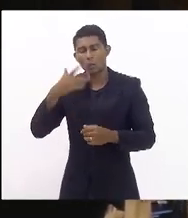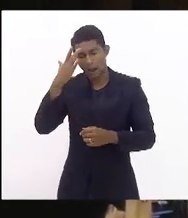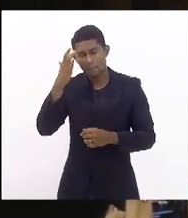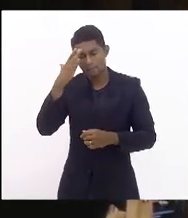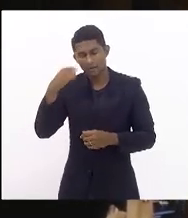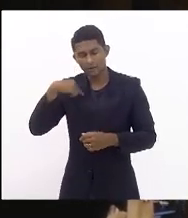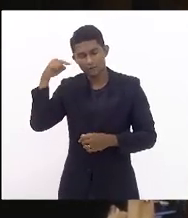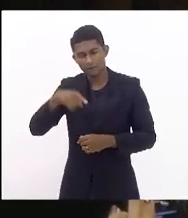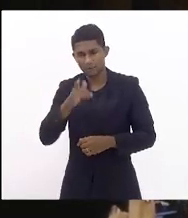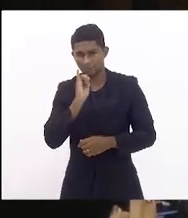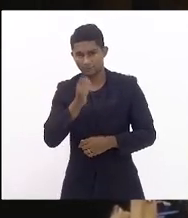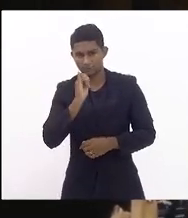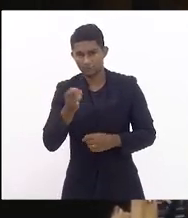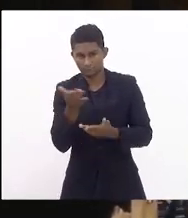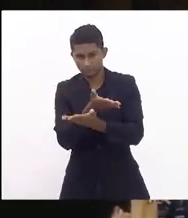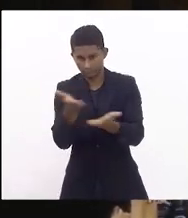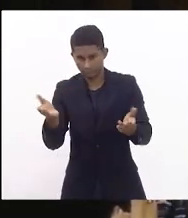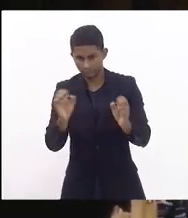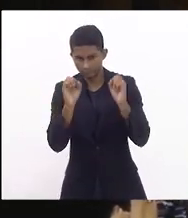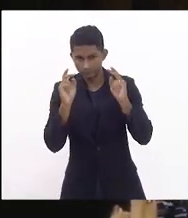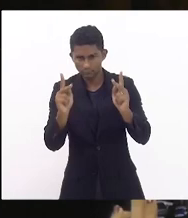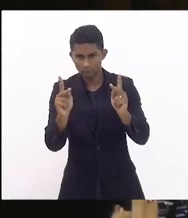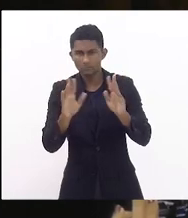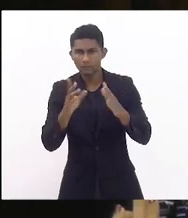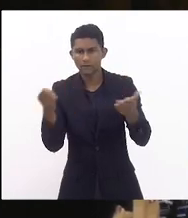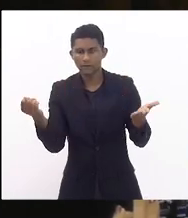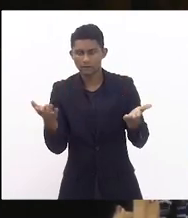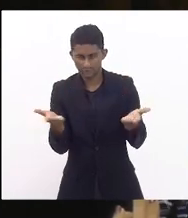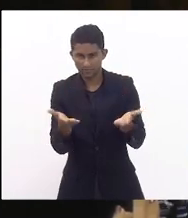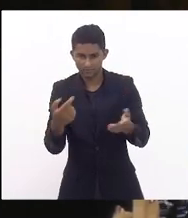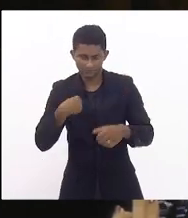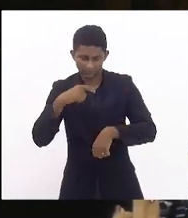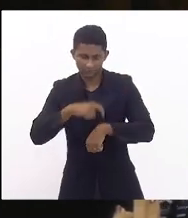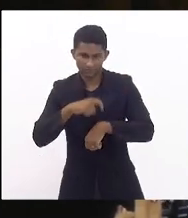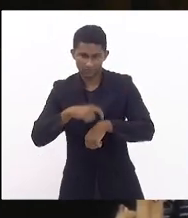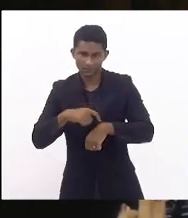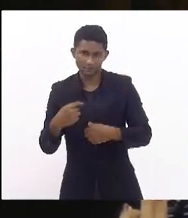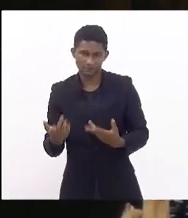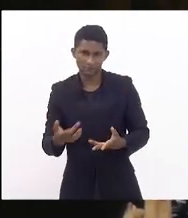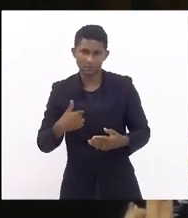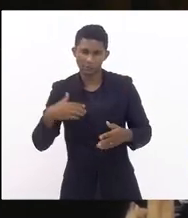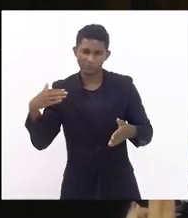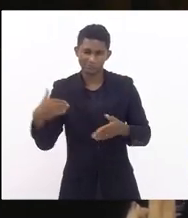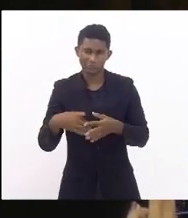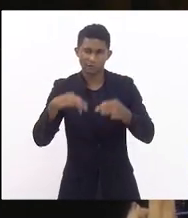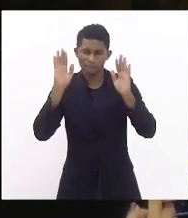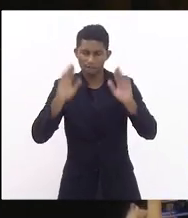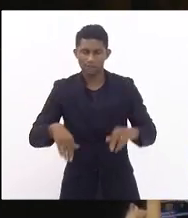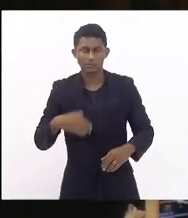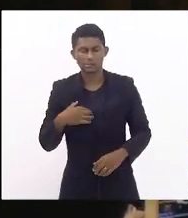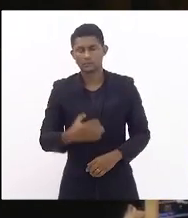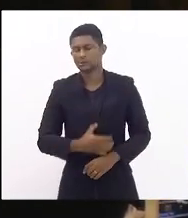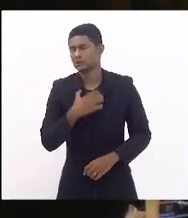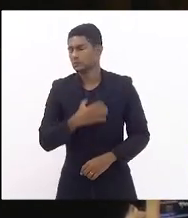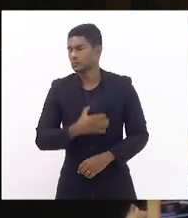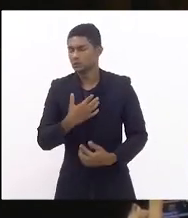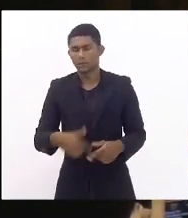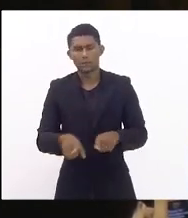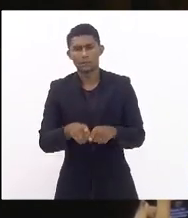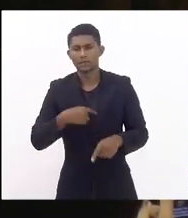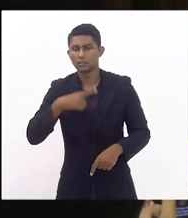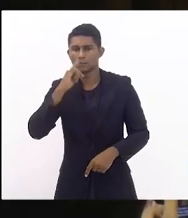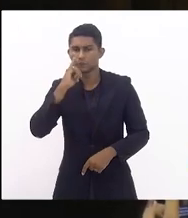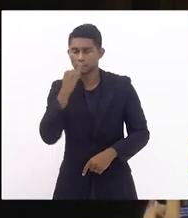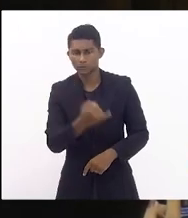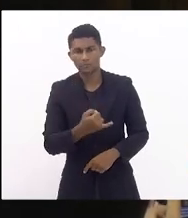amanhã para todos vocês. Mas eu, para finalizar aqui a minha fala, com indignação e com muita tristeza, e aí